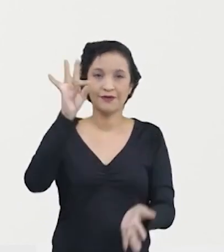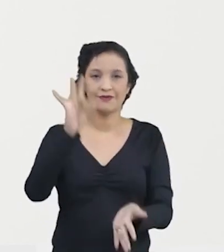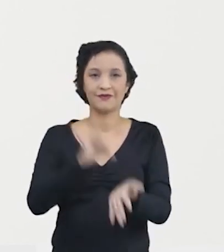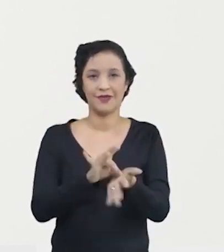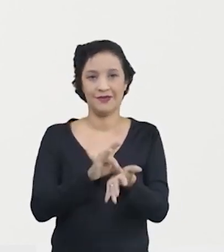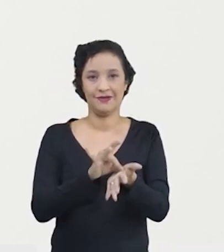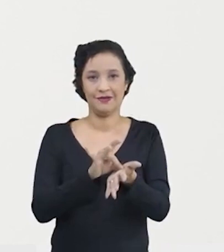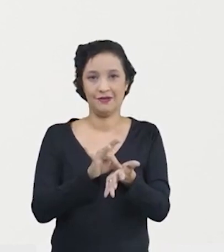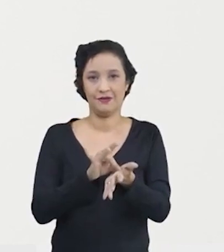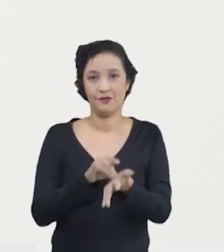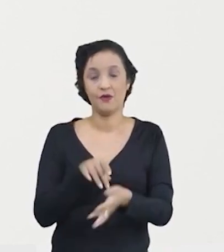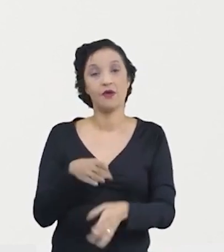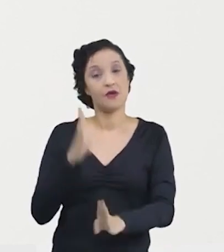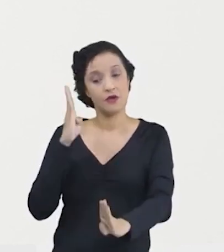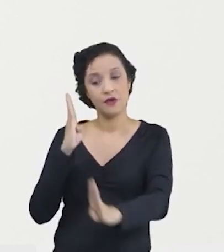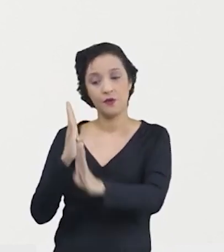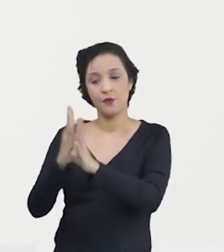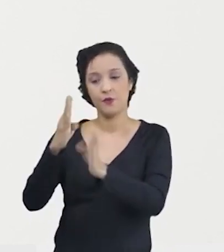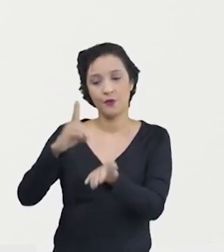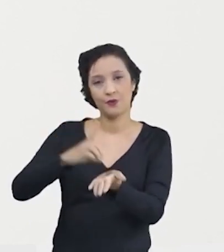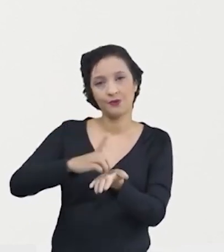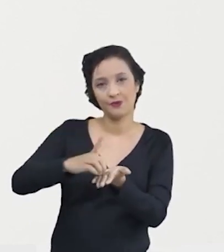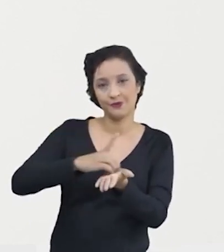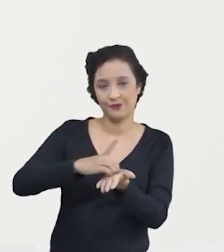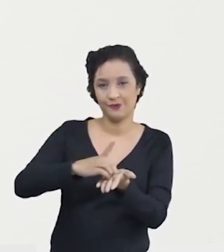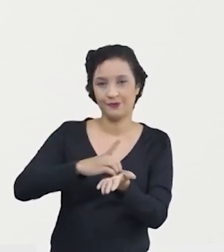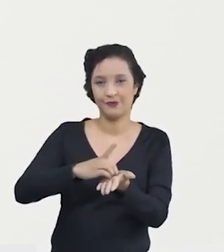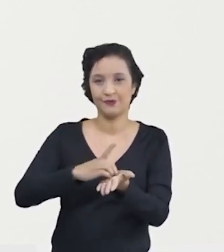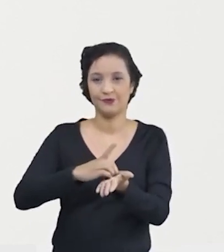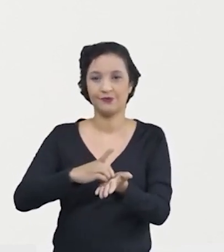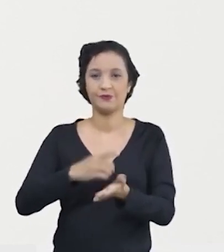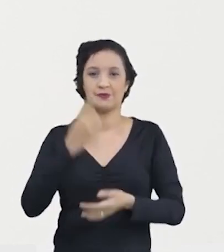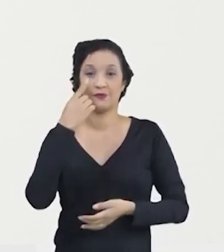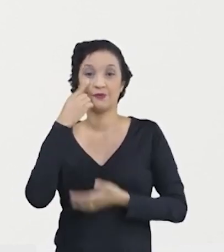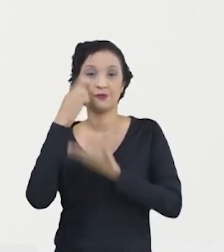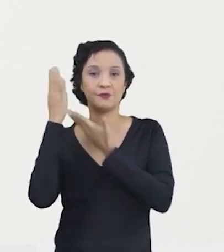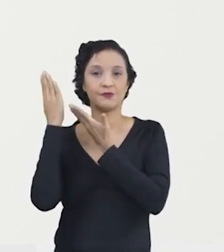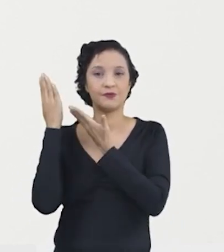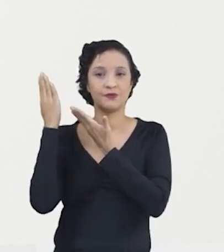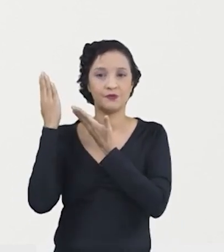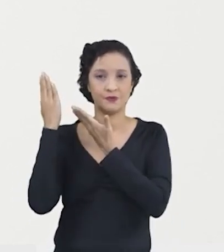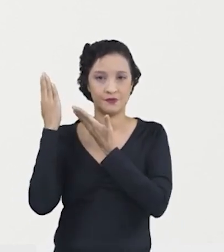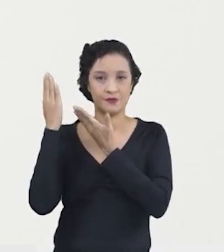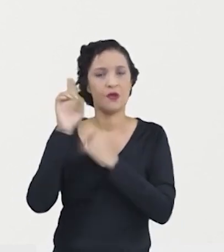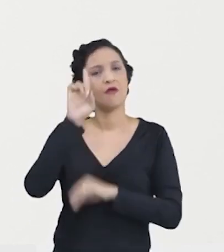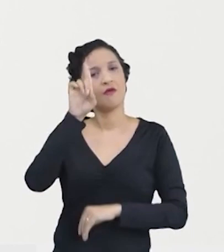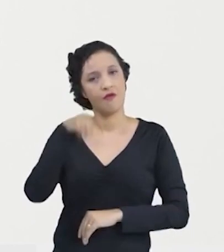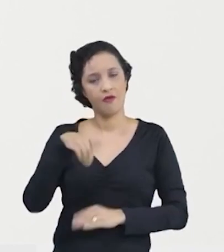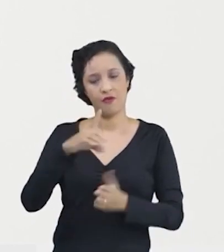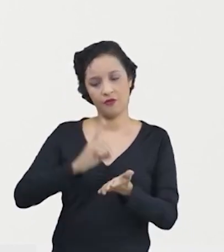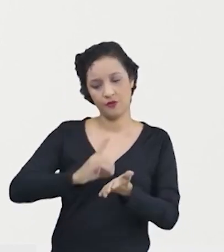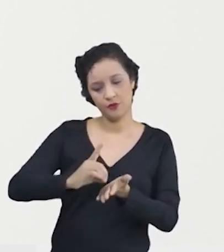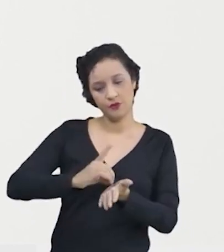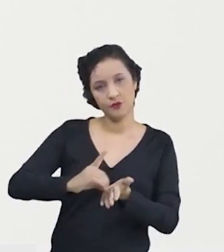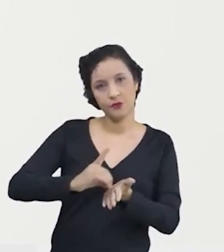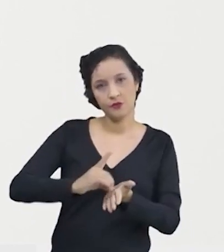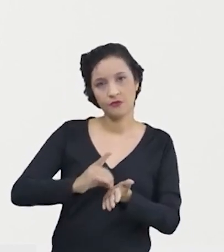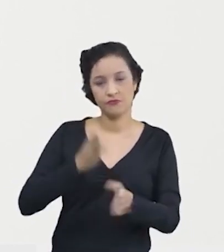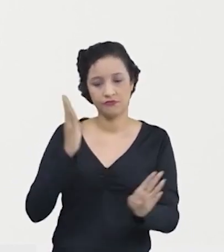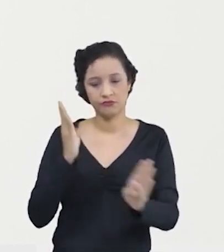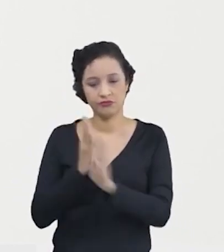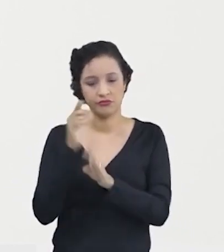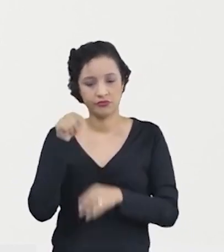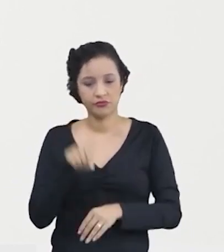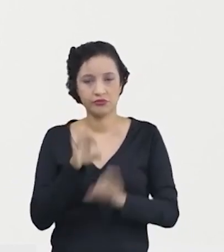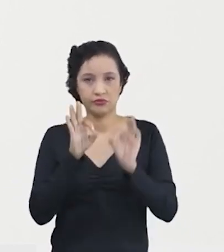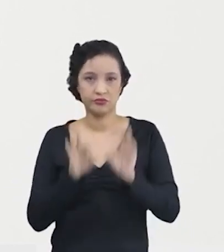Dicionarizado das palavras. Não esqueçam, denotativo é o sentido dicionarizado das palavras, que a gente pode considerar assim